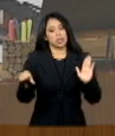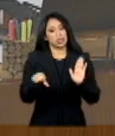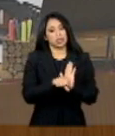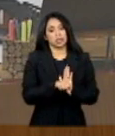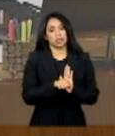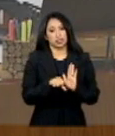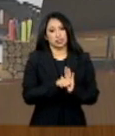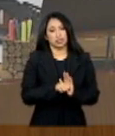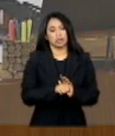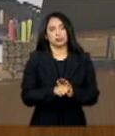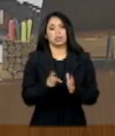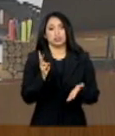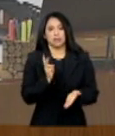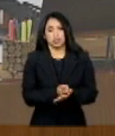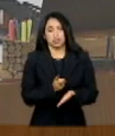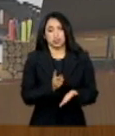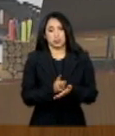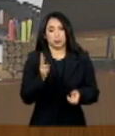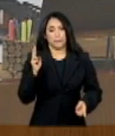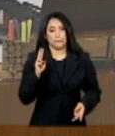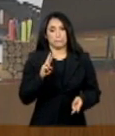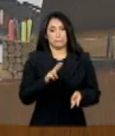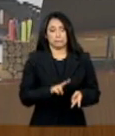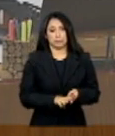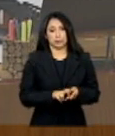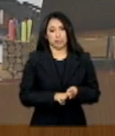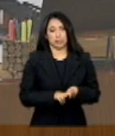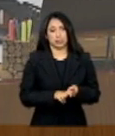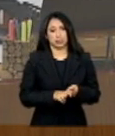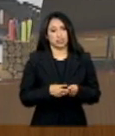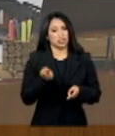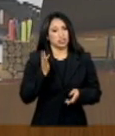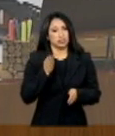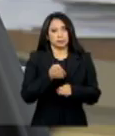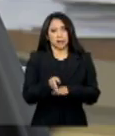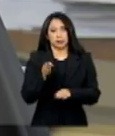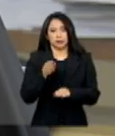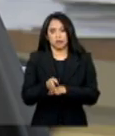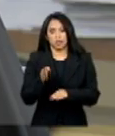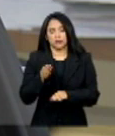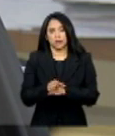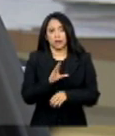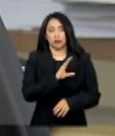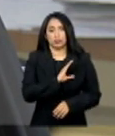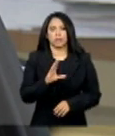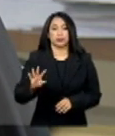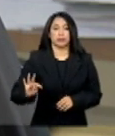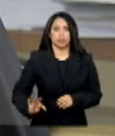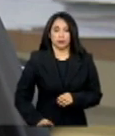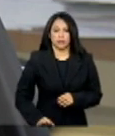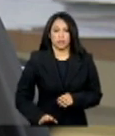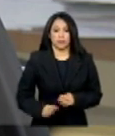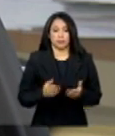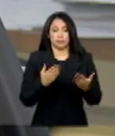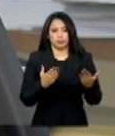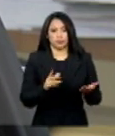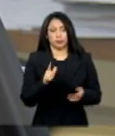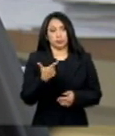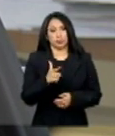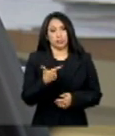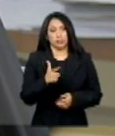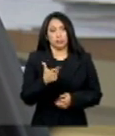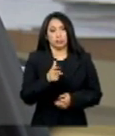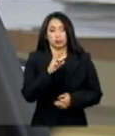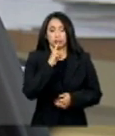consequência são aprendidos encaminhadas dezenas de vezes aos conselhos tutelares não haveria assim resposta